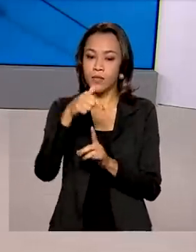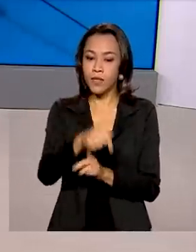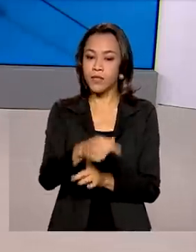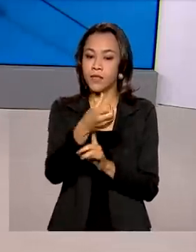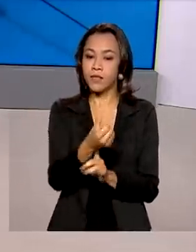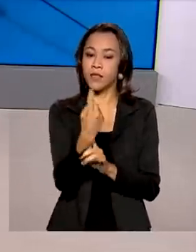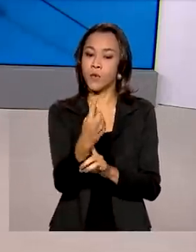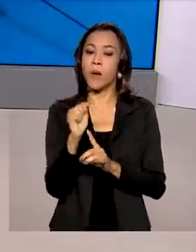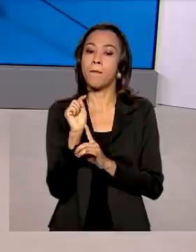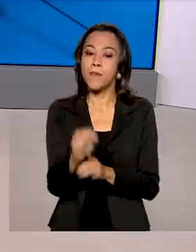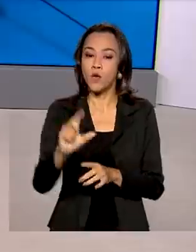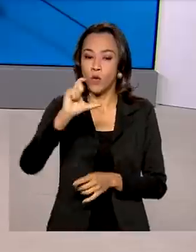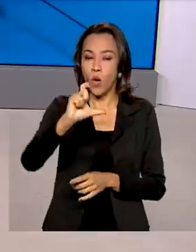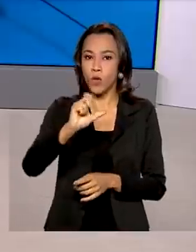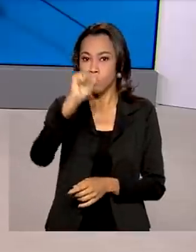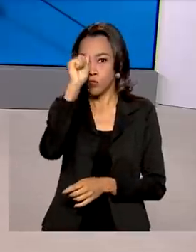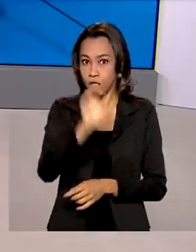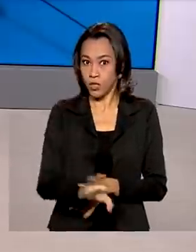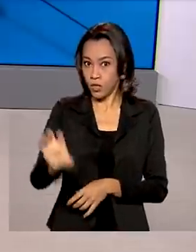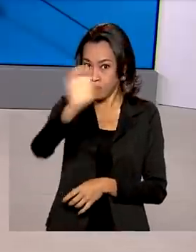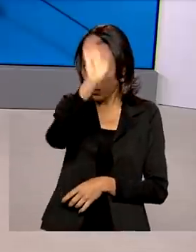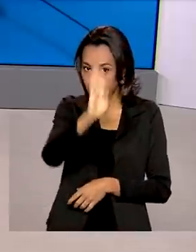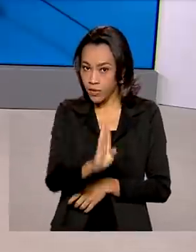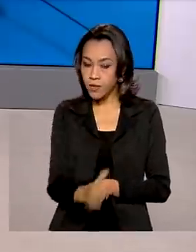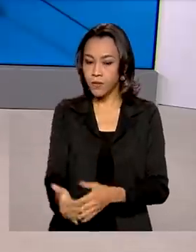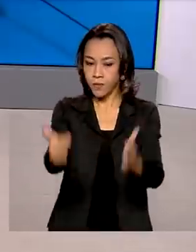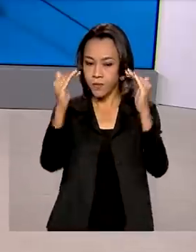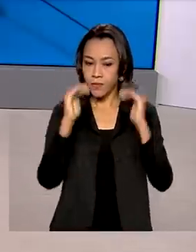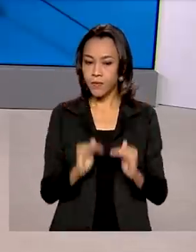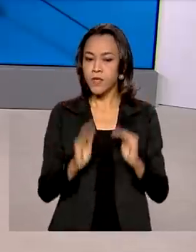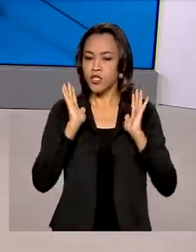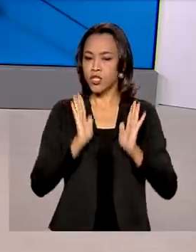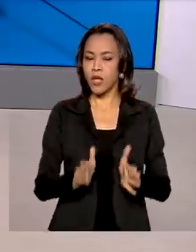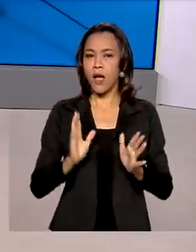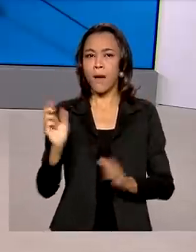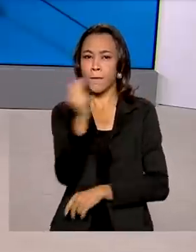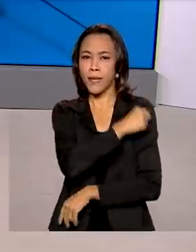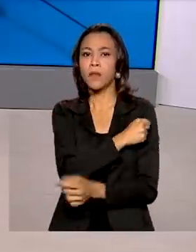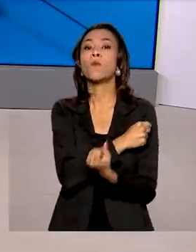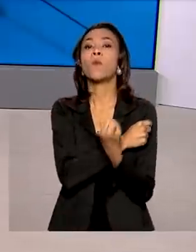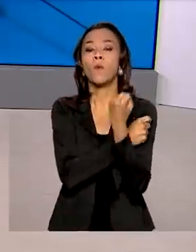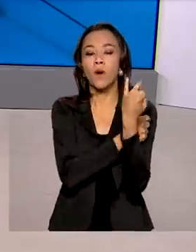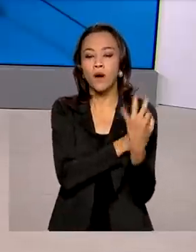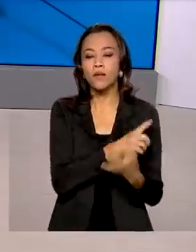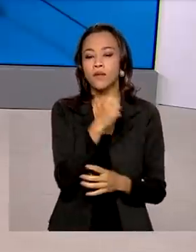233.761.000 doses para todos os estados. As doses aplicadas já somam